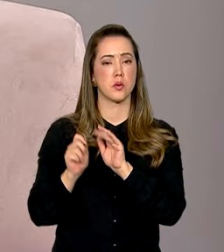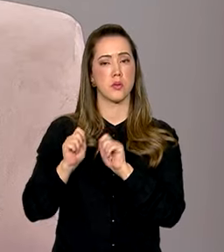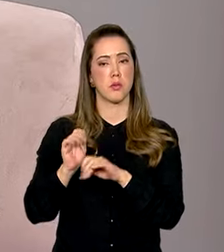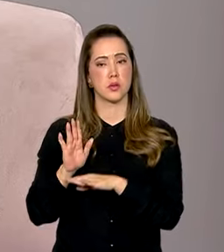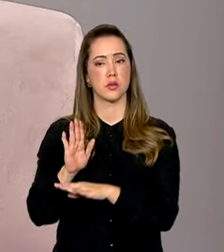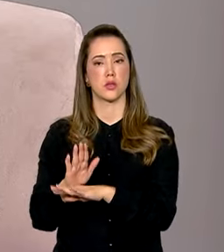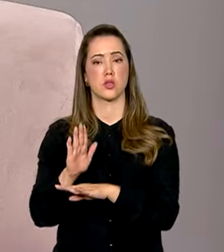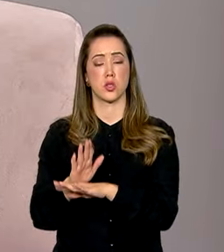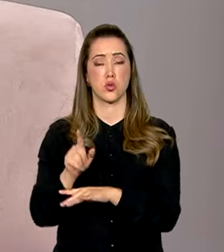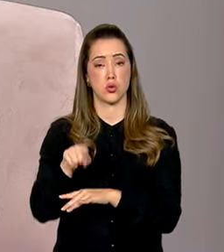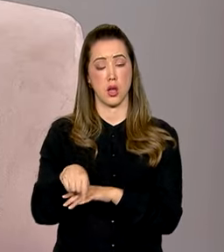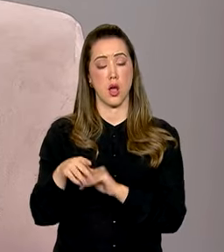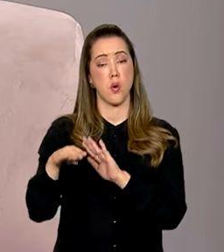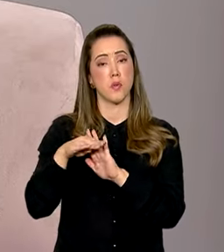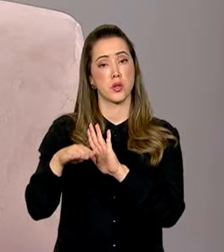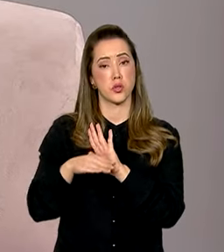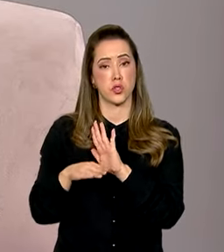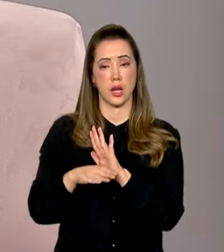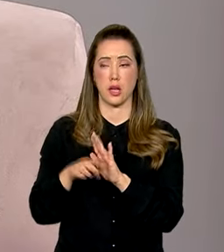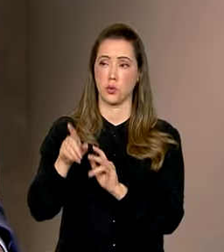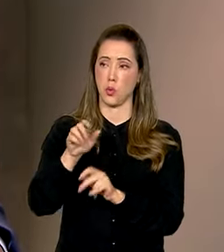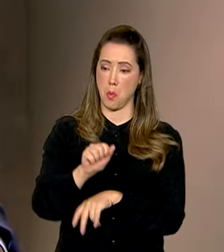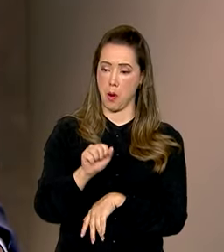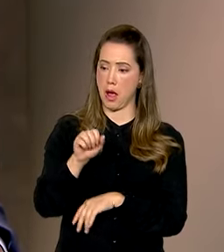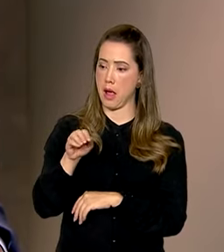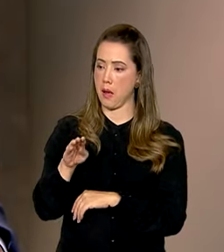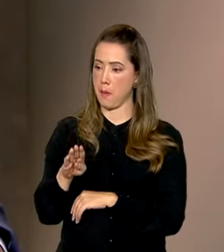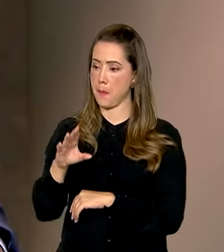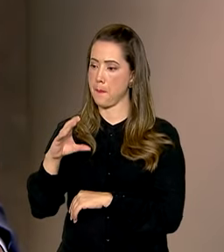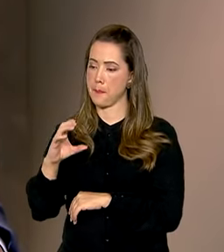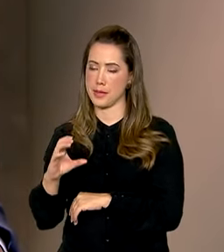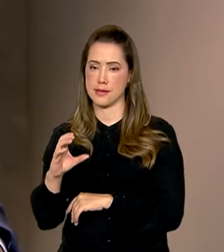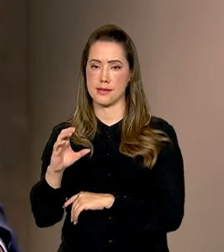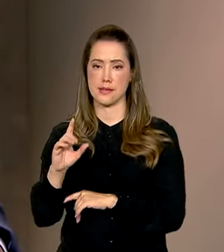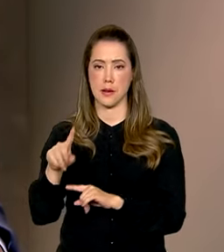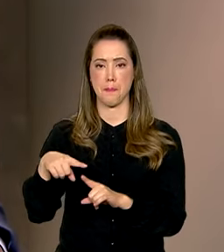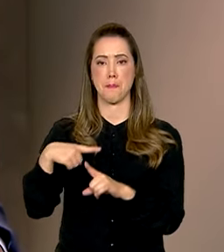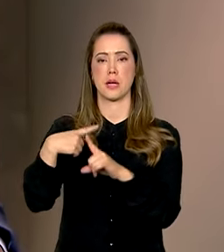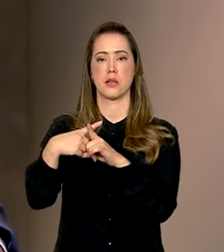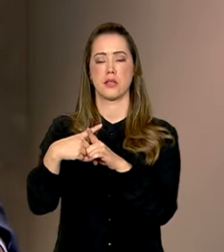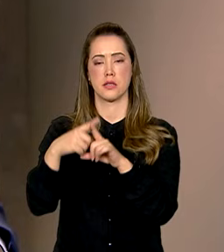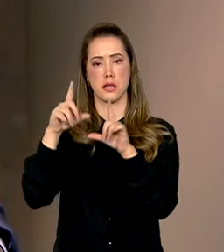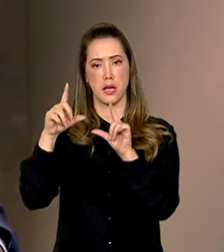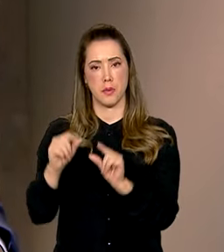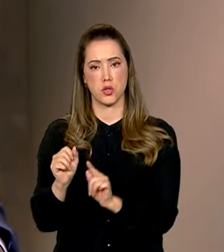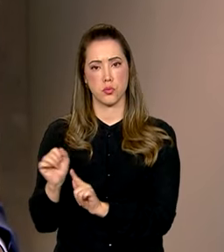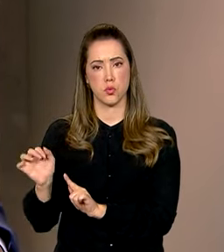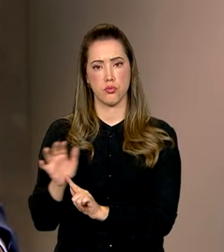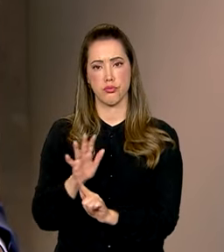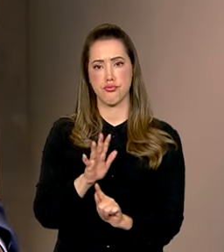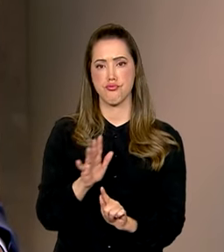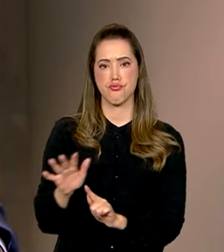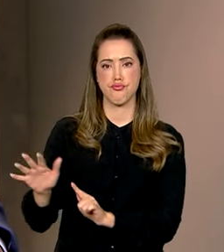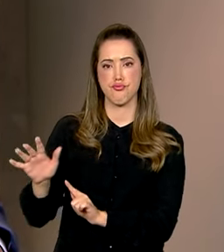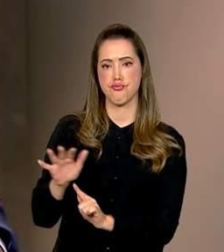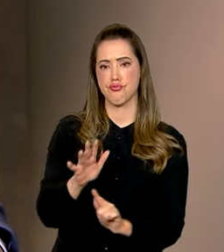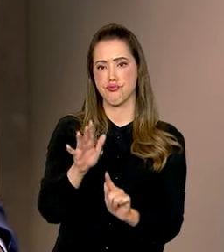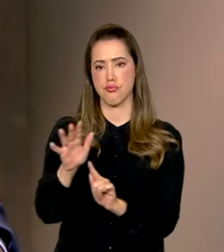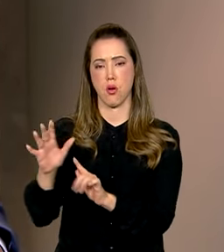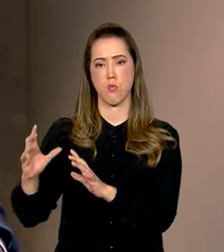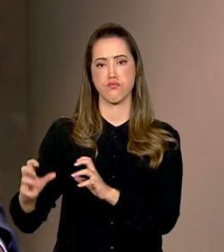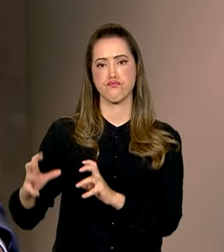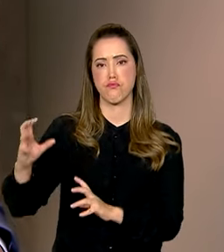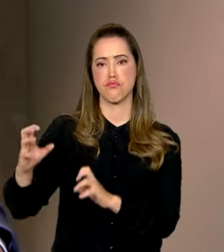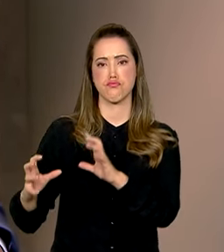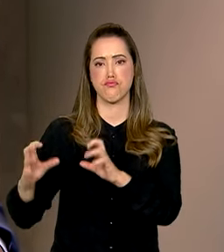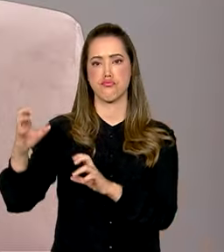programa ABC+, que é um programa de redução de gases na agropecuária brasileira. Isso foi dentro de um evento, isso,